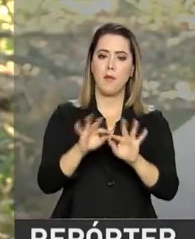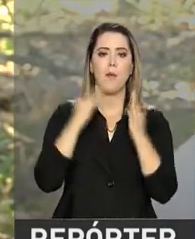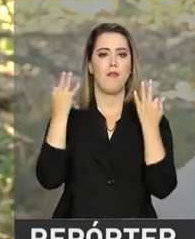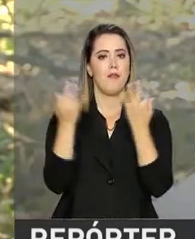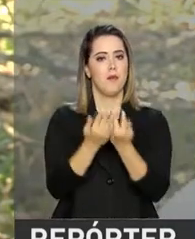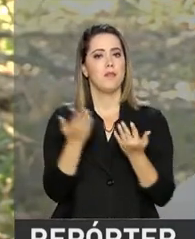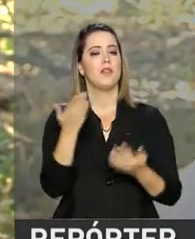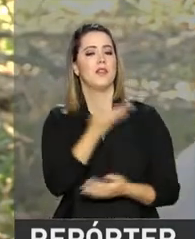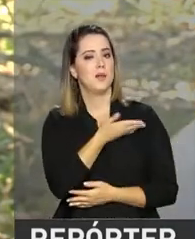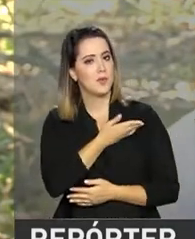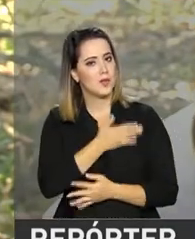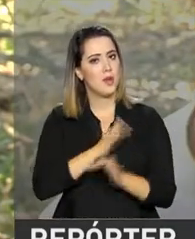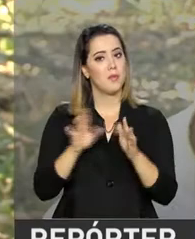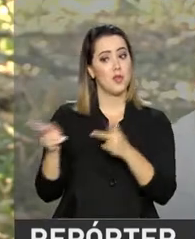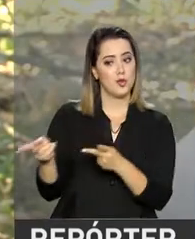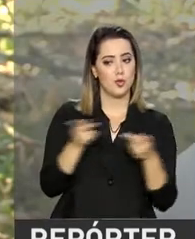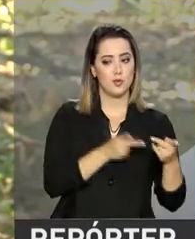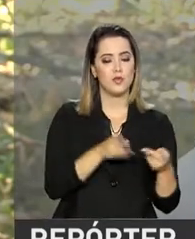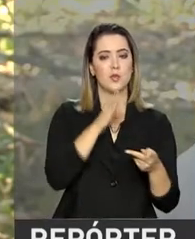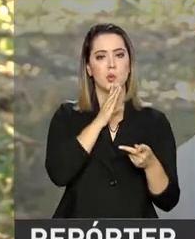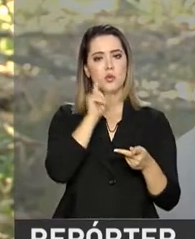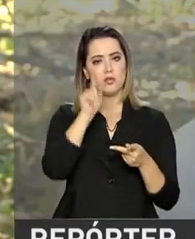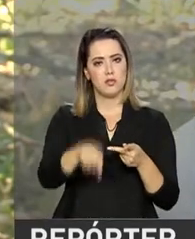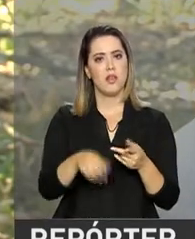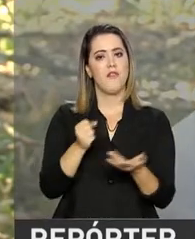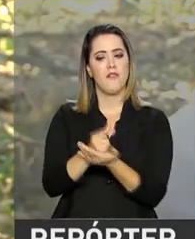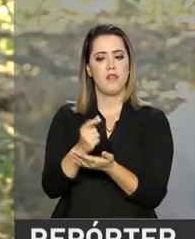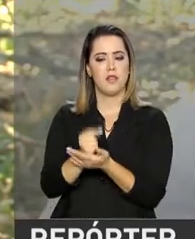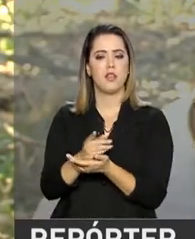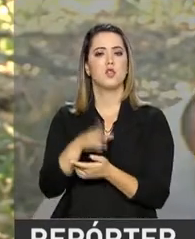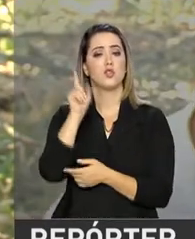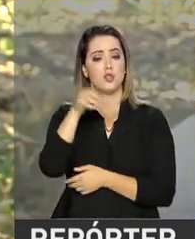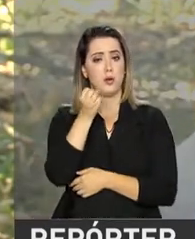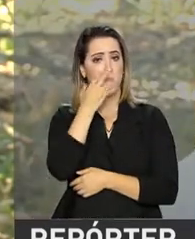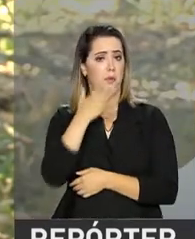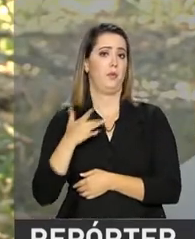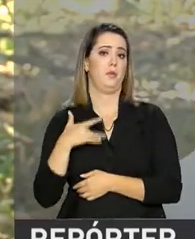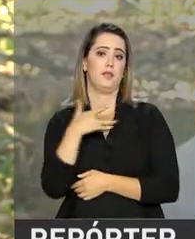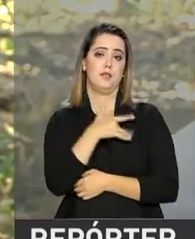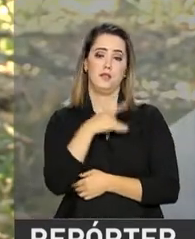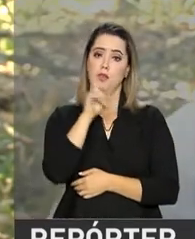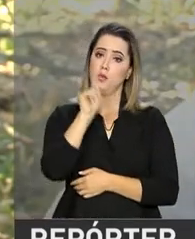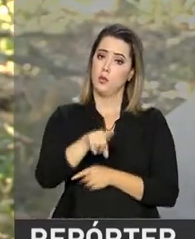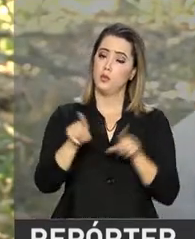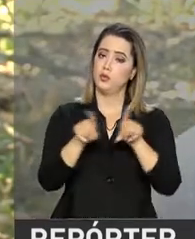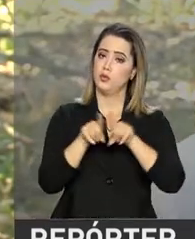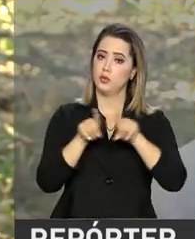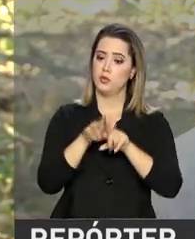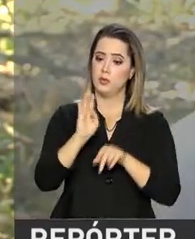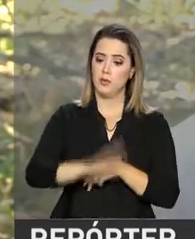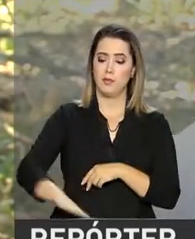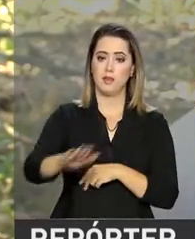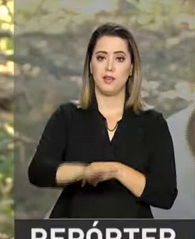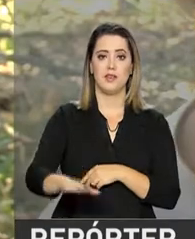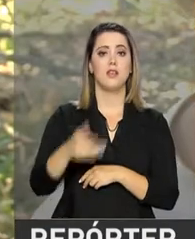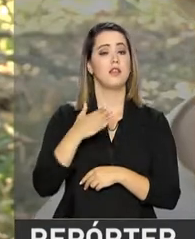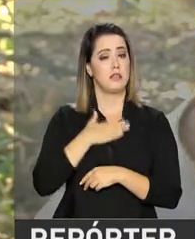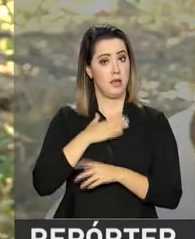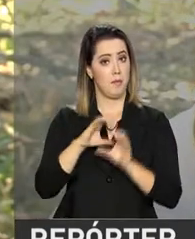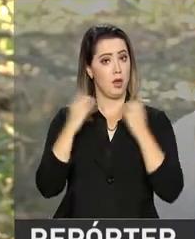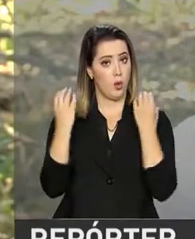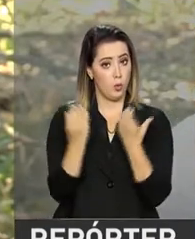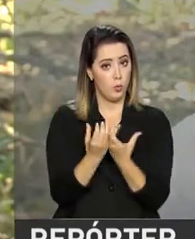conhecido uma coisa que se sabe você vai entender que não vai causar nenhum tipo de problema e até mesmo essa criança não só da minha comunidade